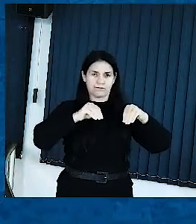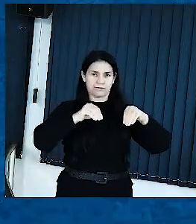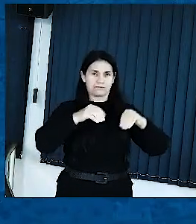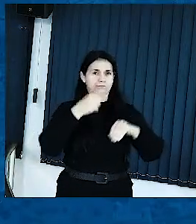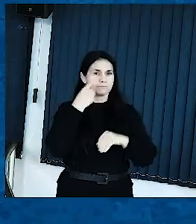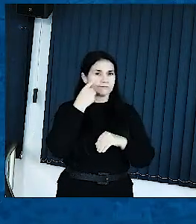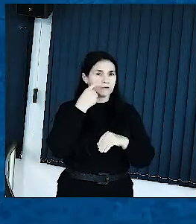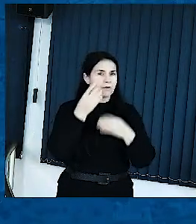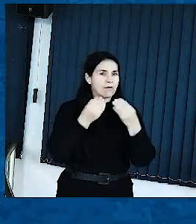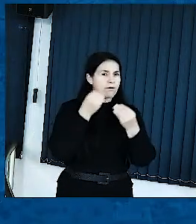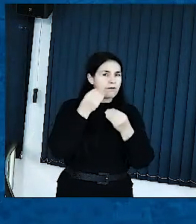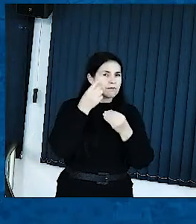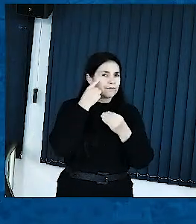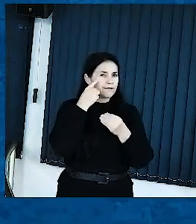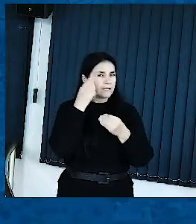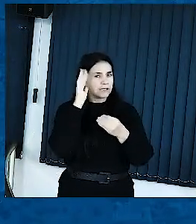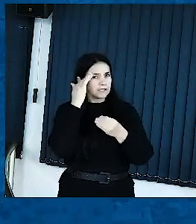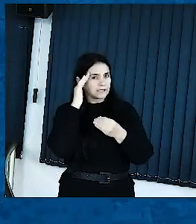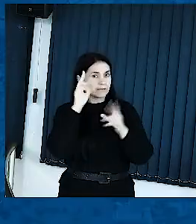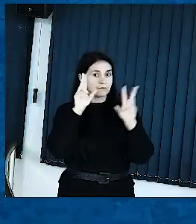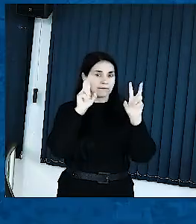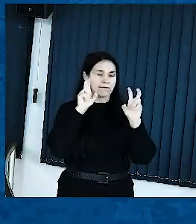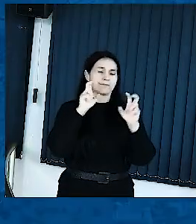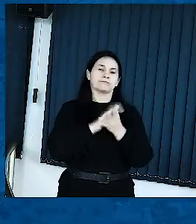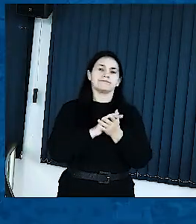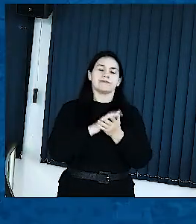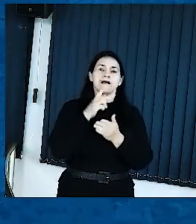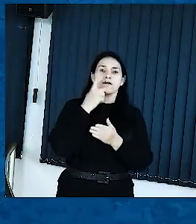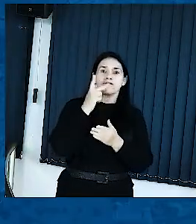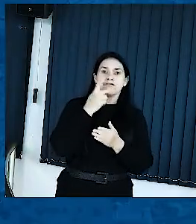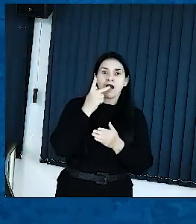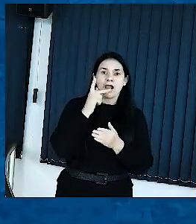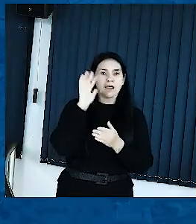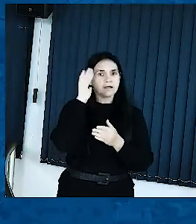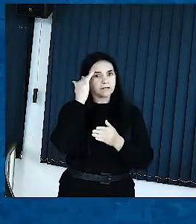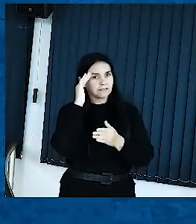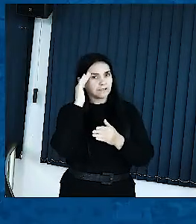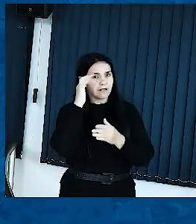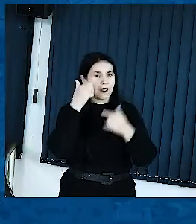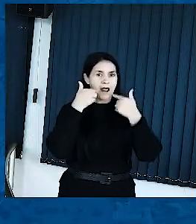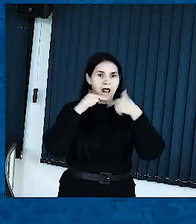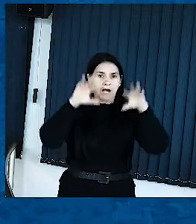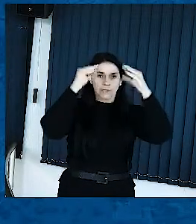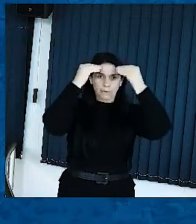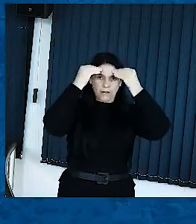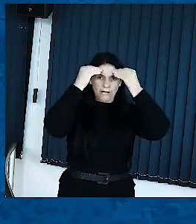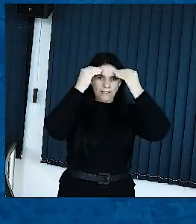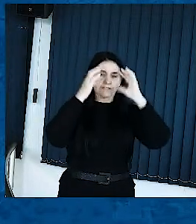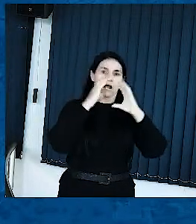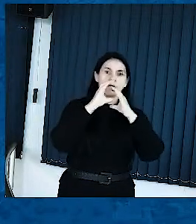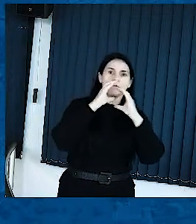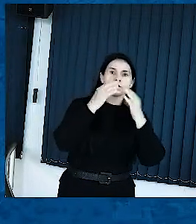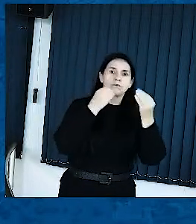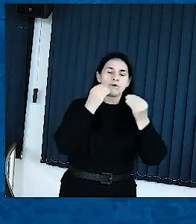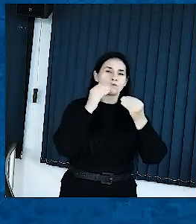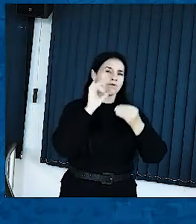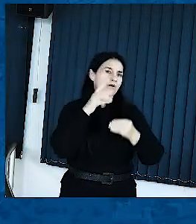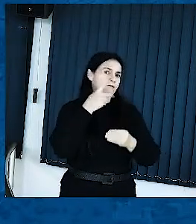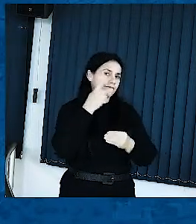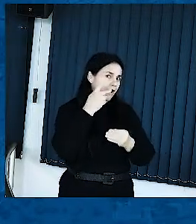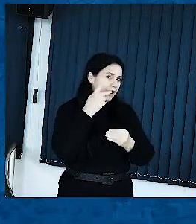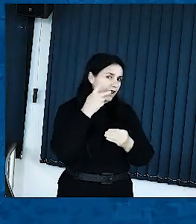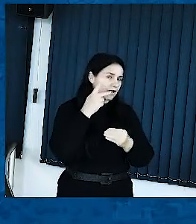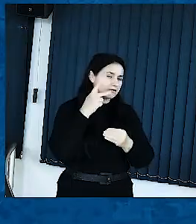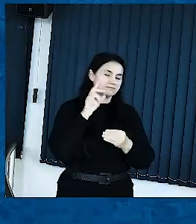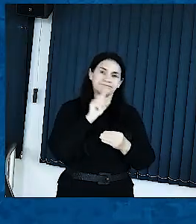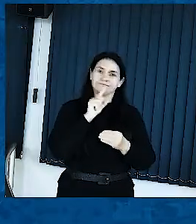aquisição e a compreensão da fala. E a linguagem, a comunicação, não é simplesmente a fala. Vocês